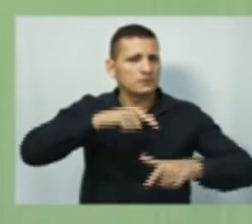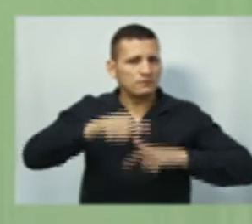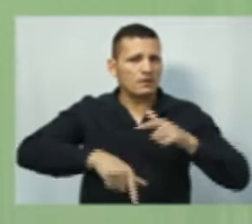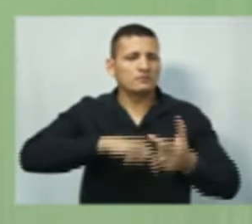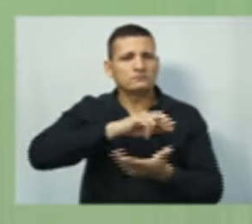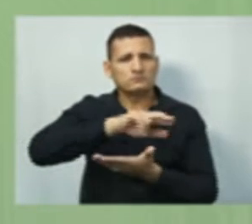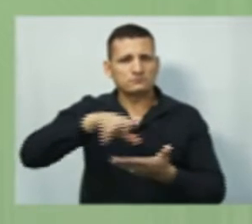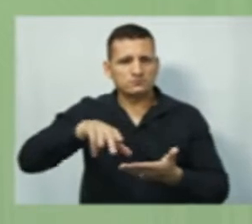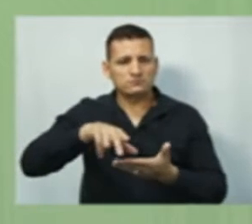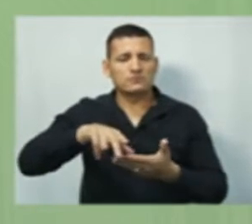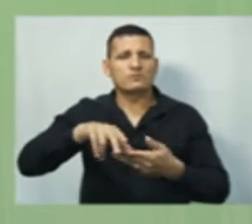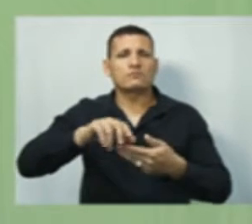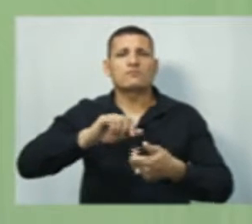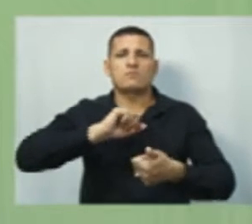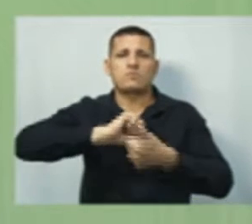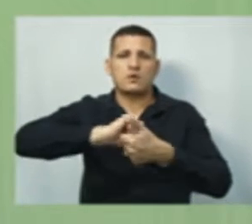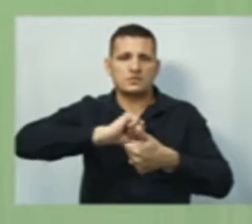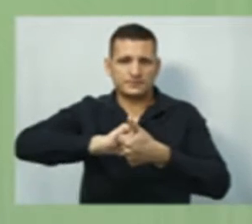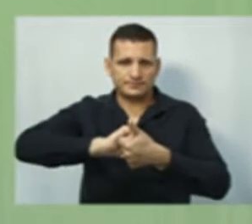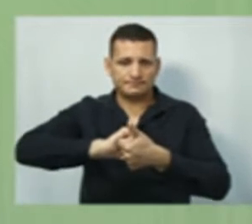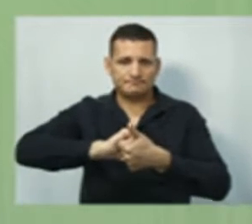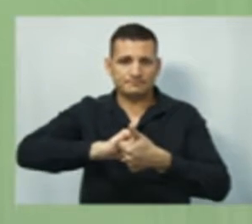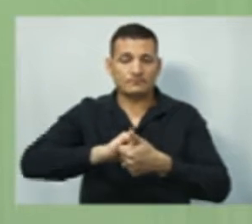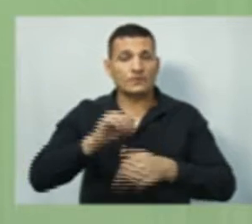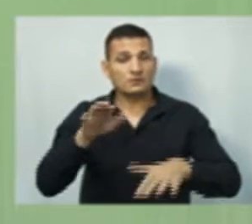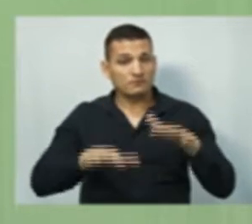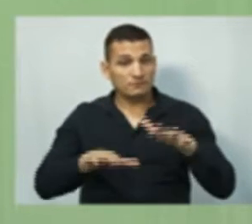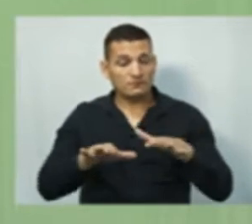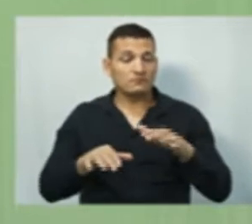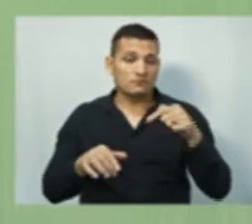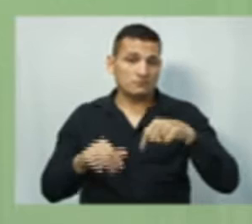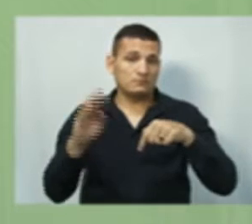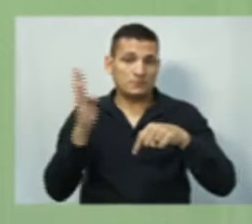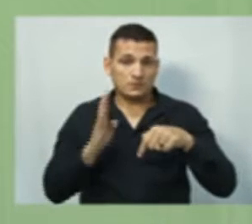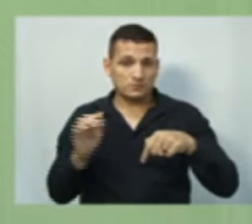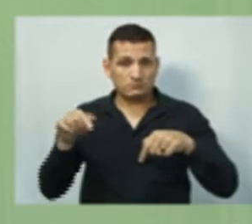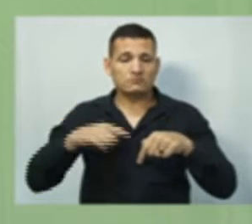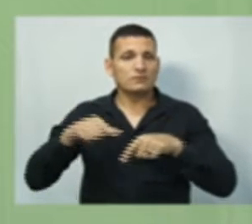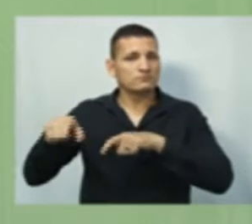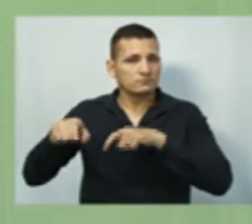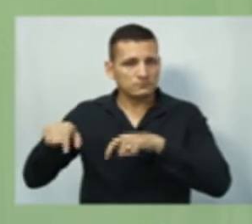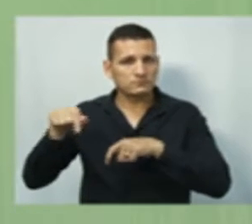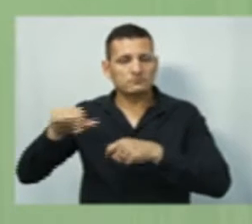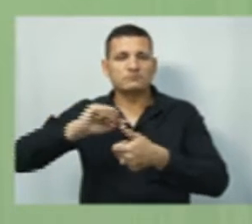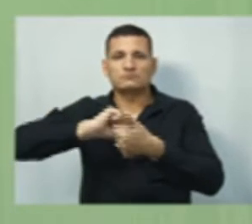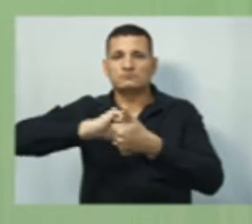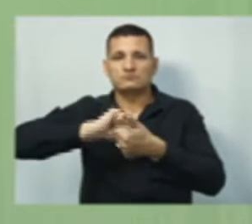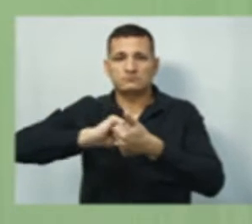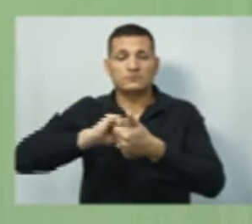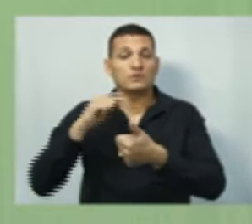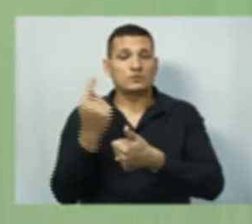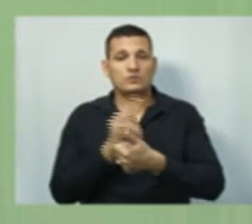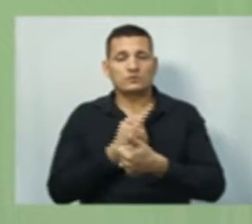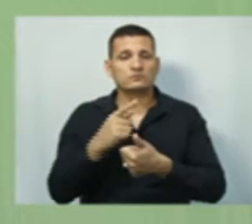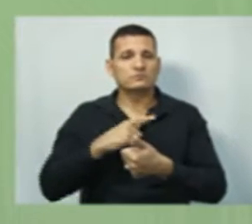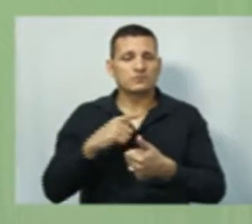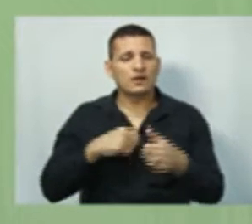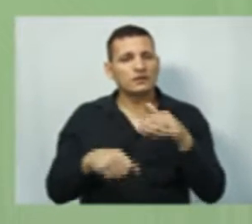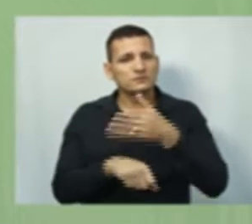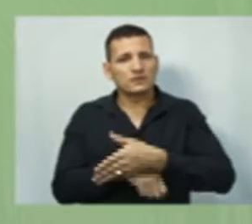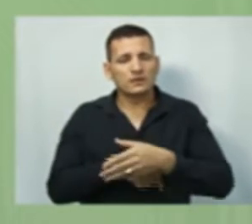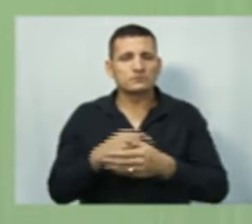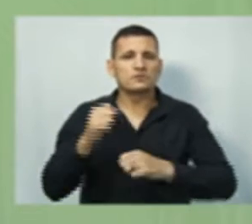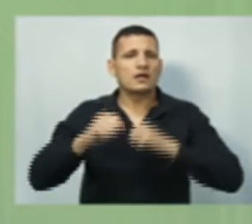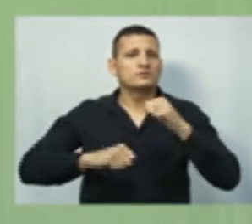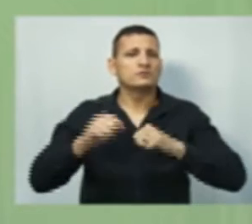de qualidade. Às vezes nós produzimos bens agrícolas de qualidade aqui no Brasil e nós conseguimos ter acesso a bens industriais produzidos